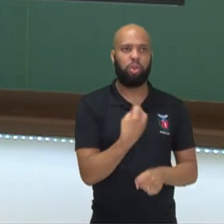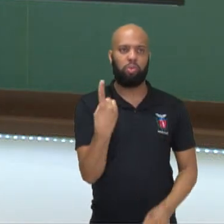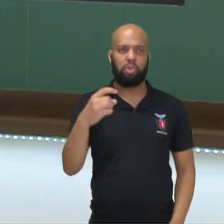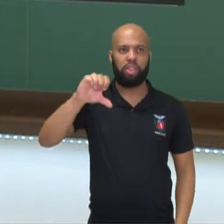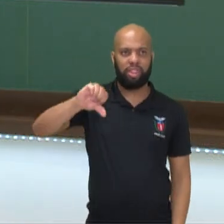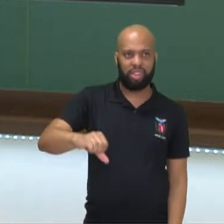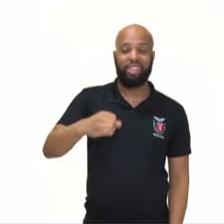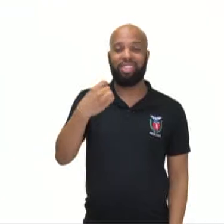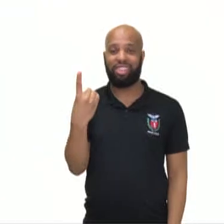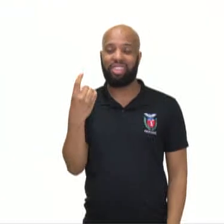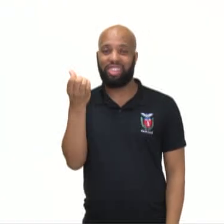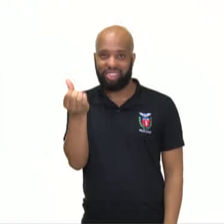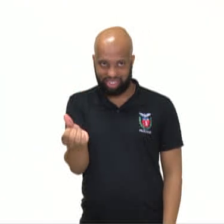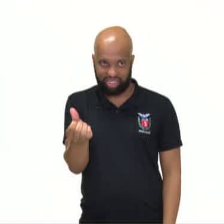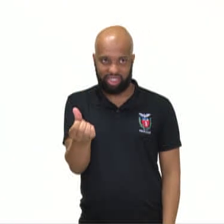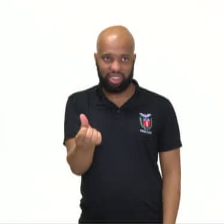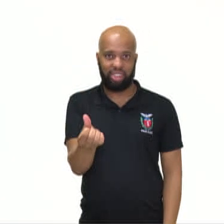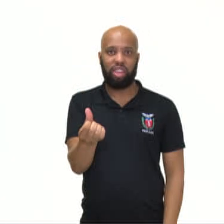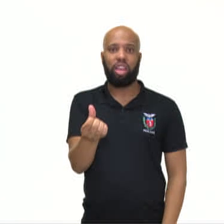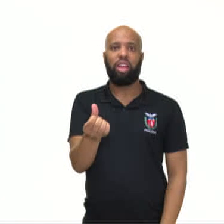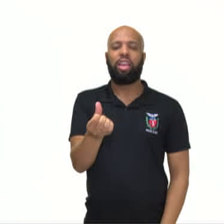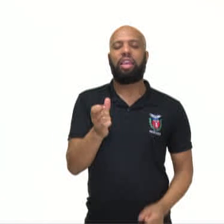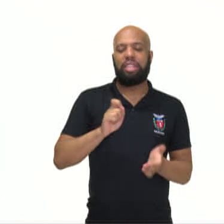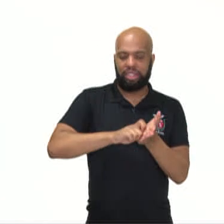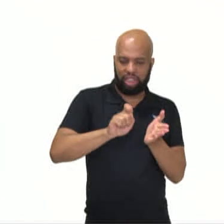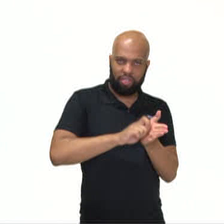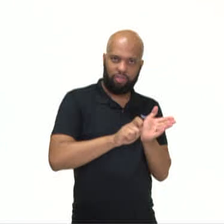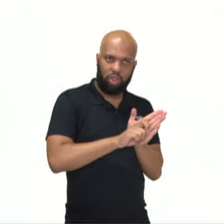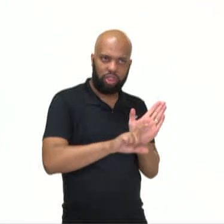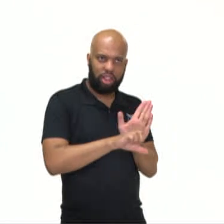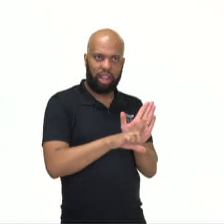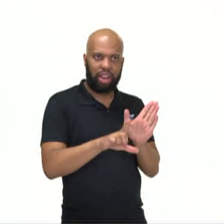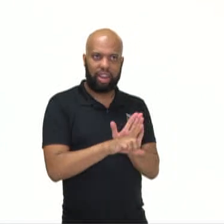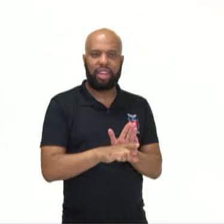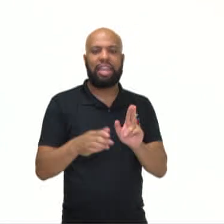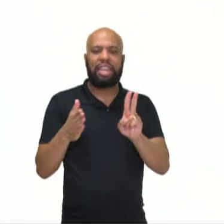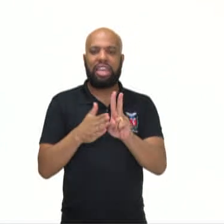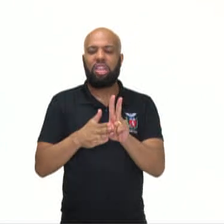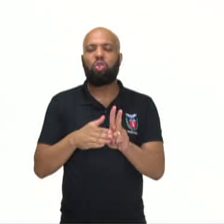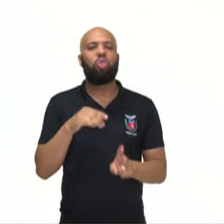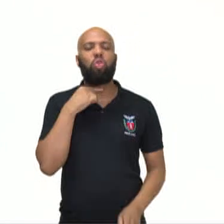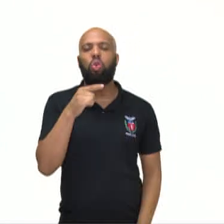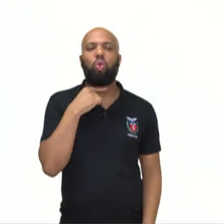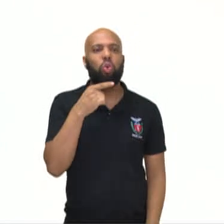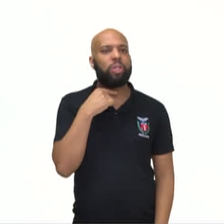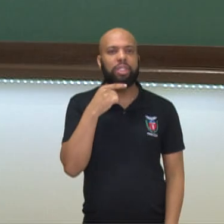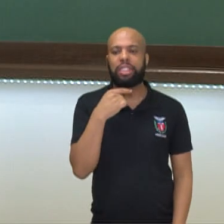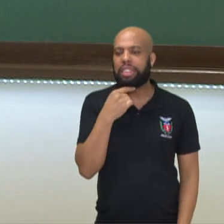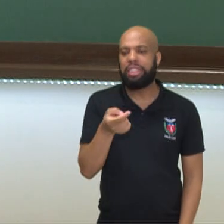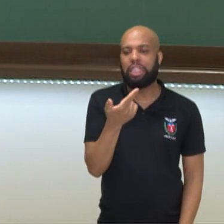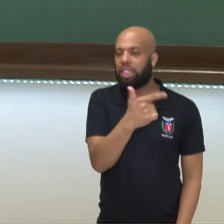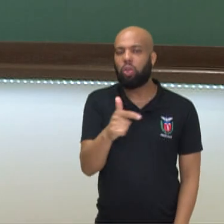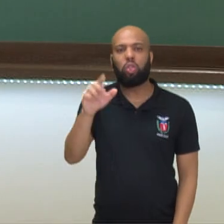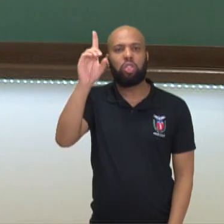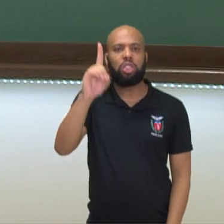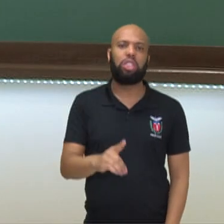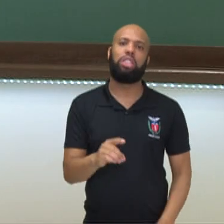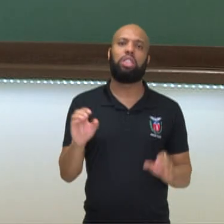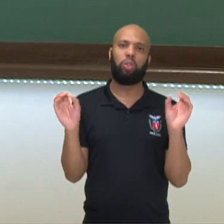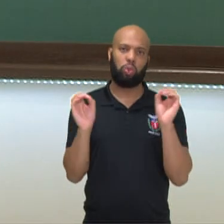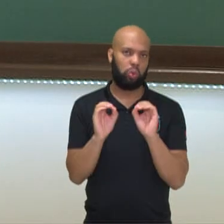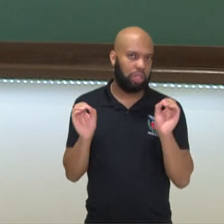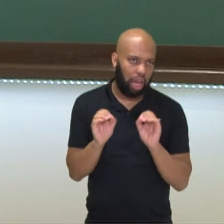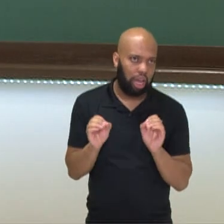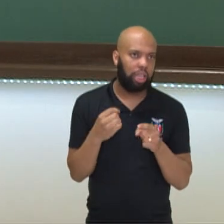1916 definiu o indígena como incapaz juridicamente. O que é isso? Legalmente,